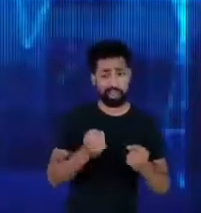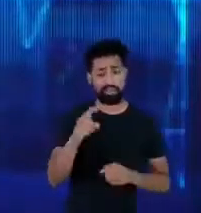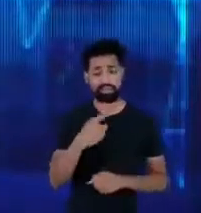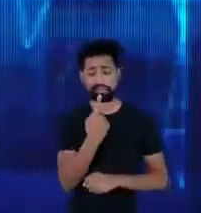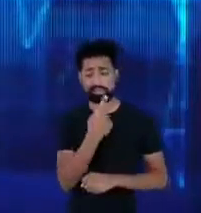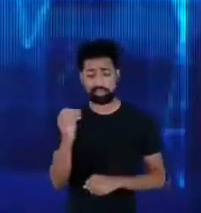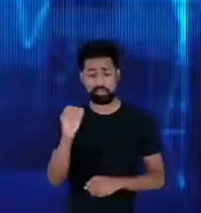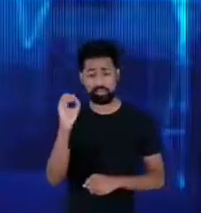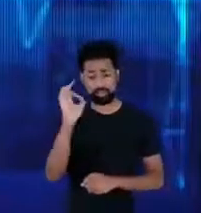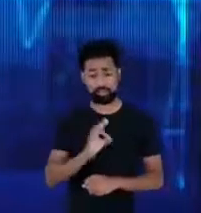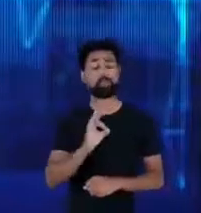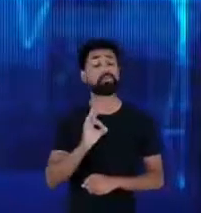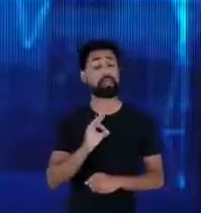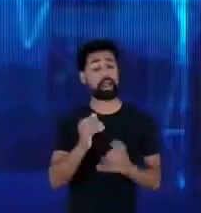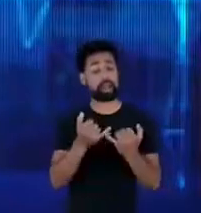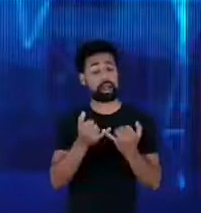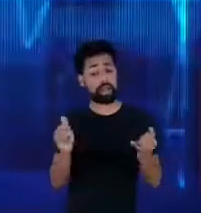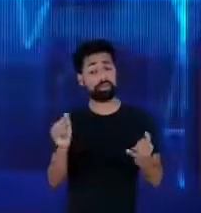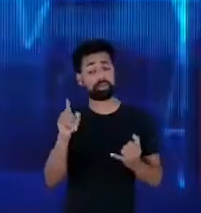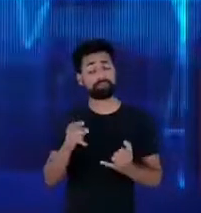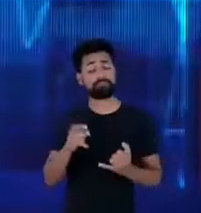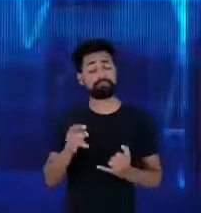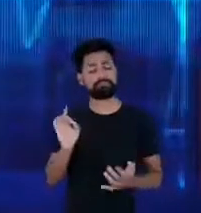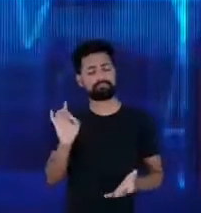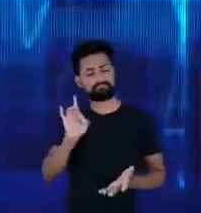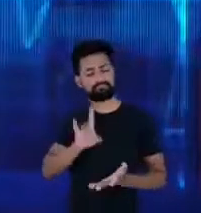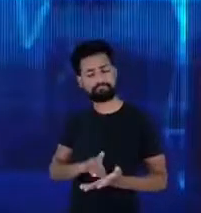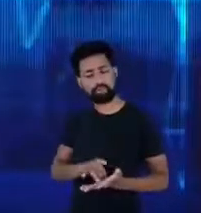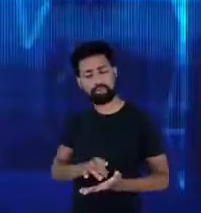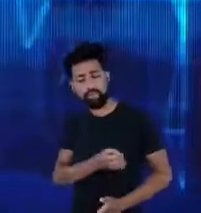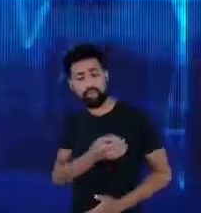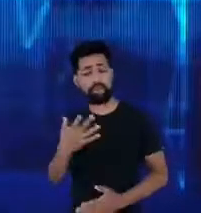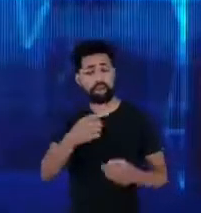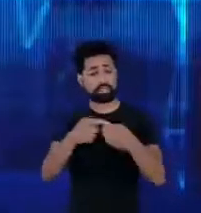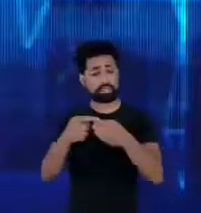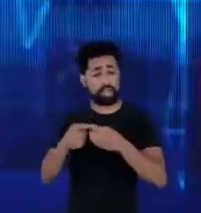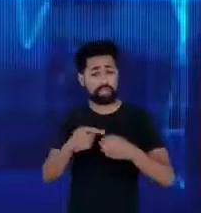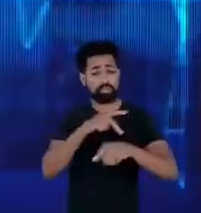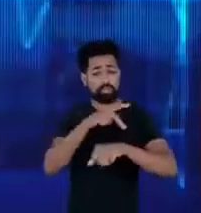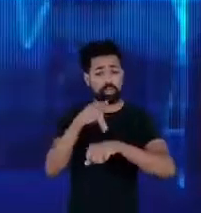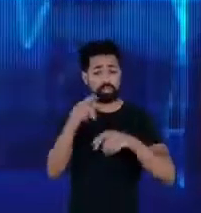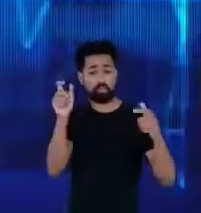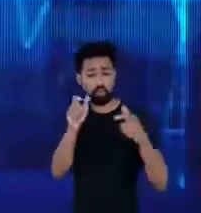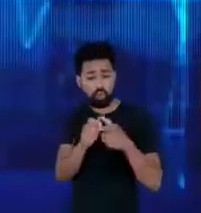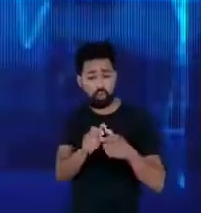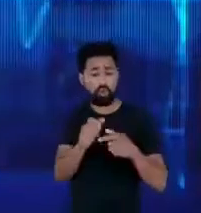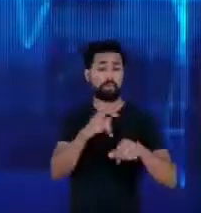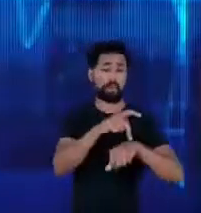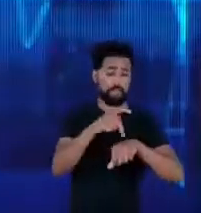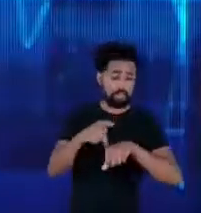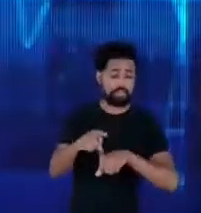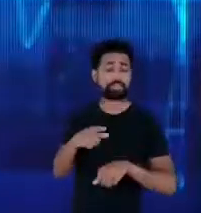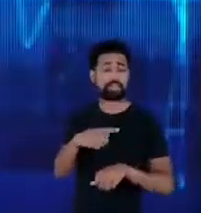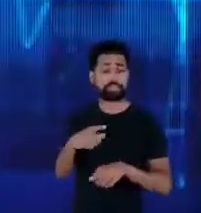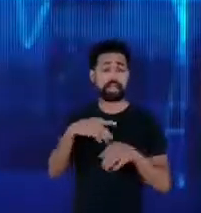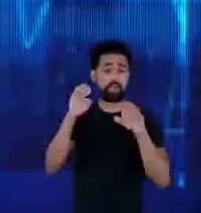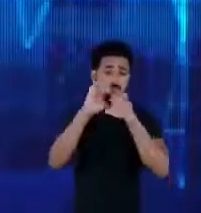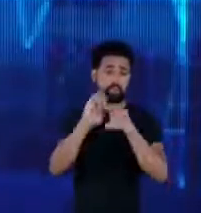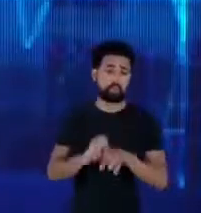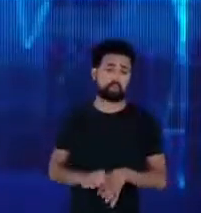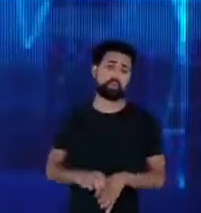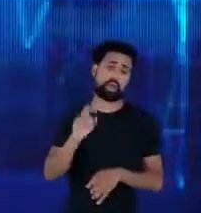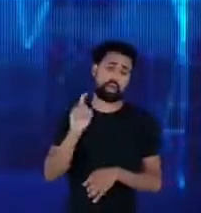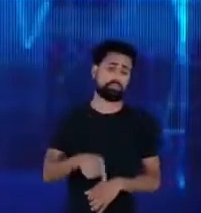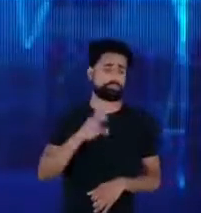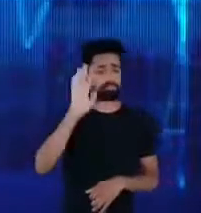elétricos hoje já são realidades, né, para as grandes cidades, países menores, países que têm infraestrutura. Então, é uma solução